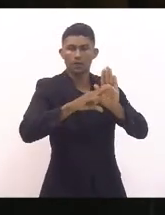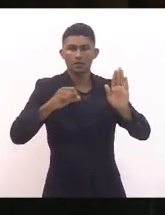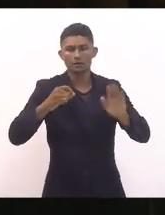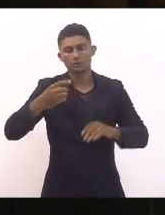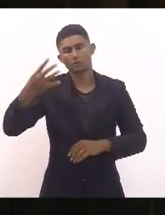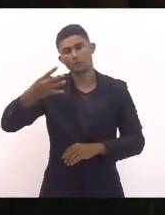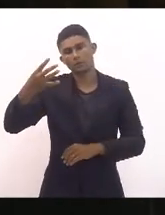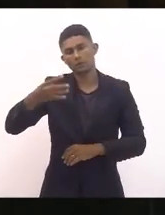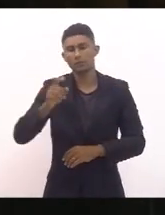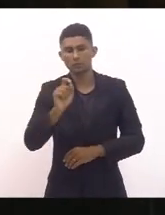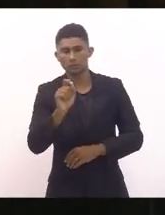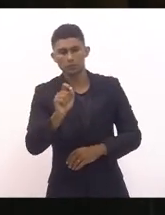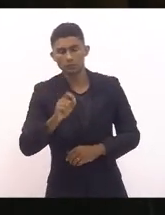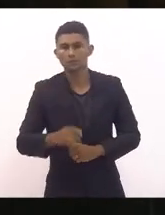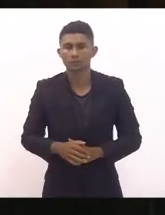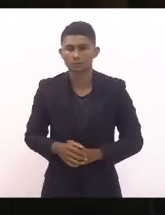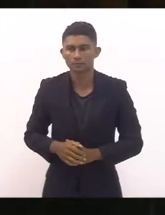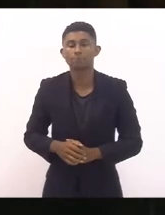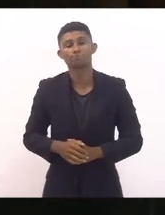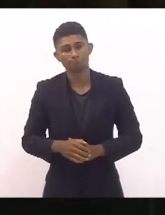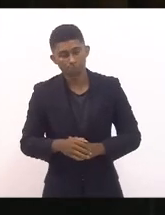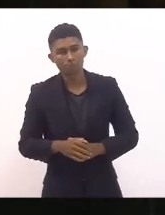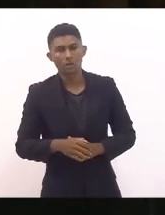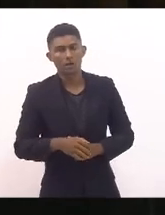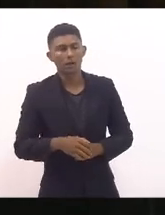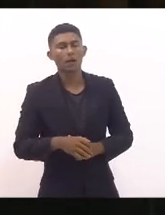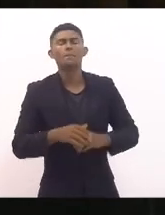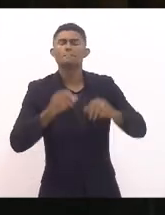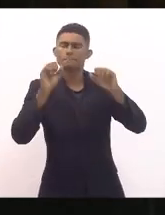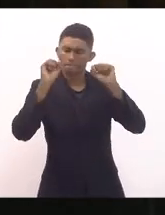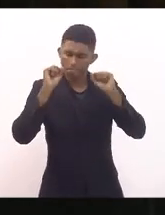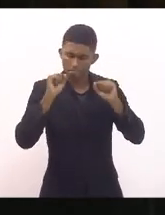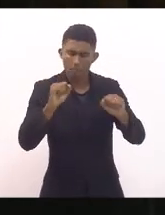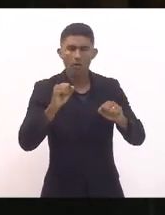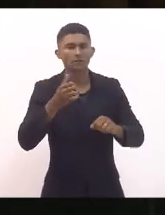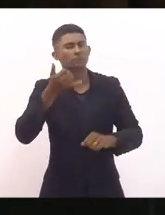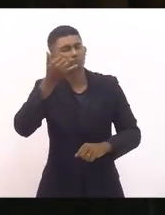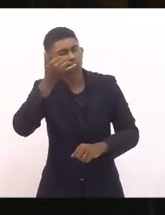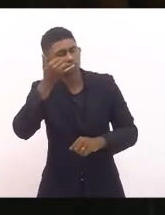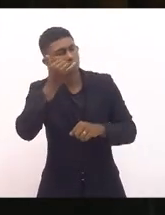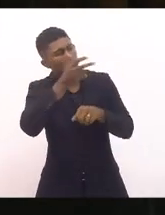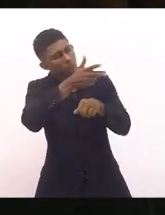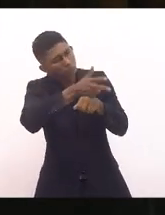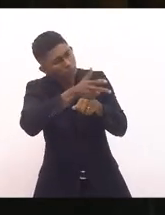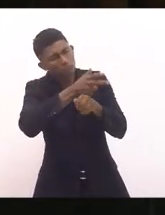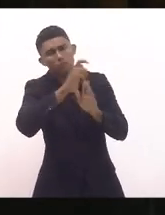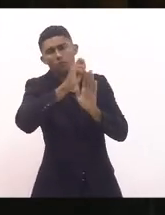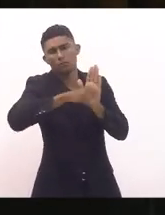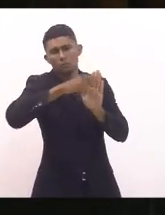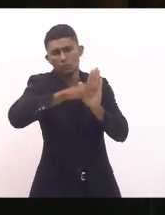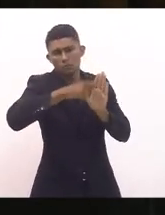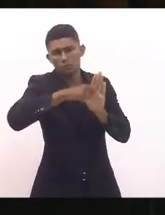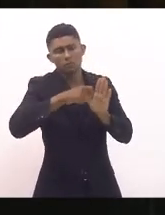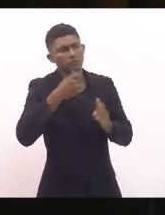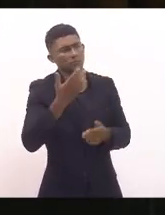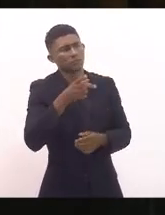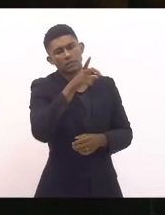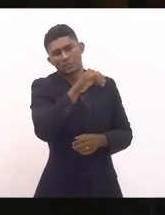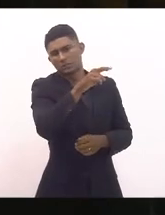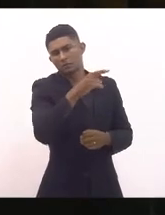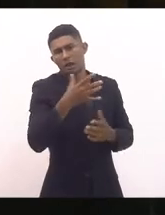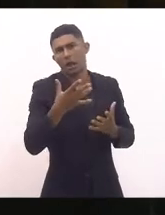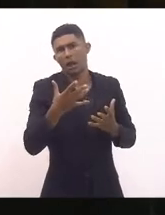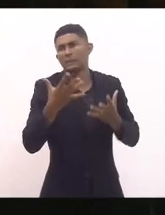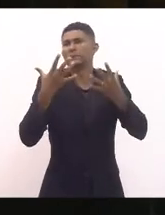que é permitida a gravação ou filmagem, independente de autorização expressa de